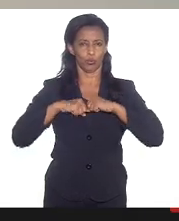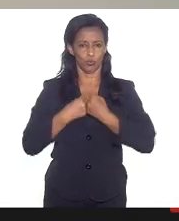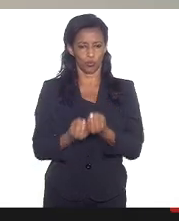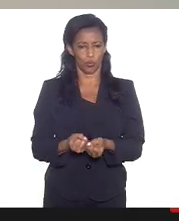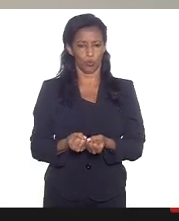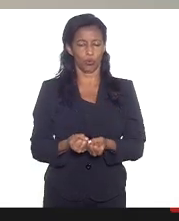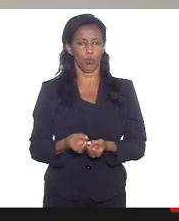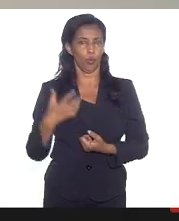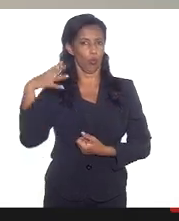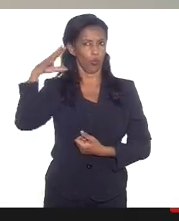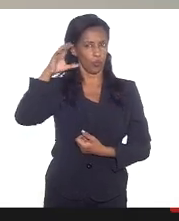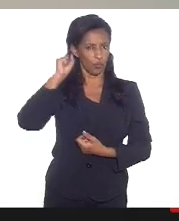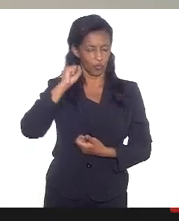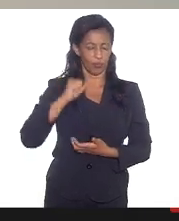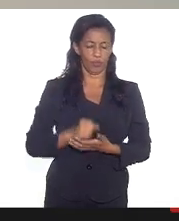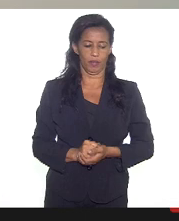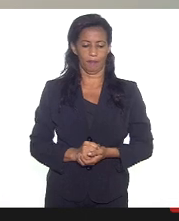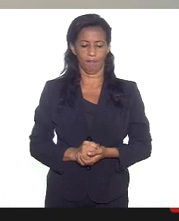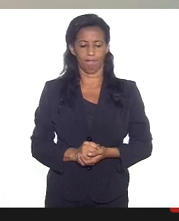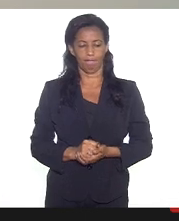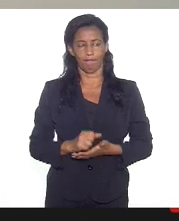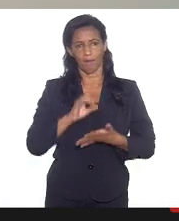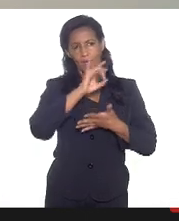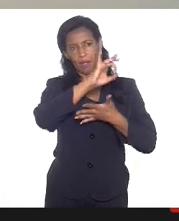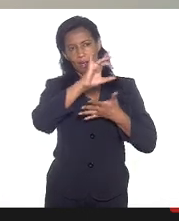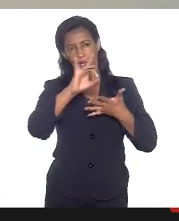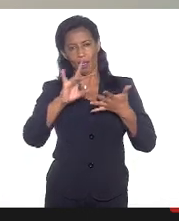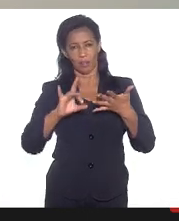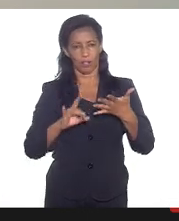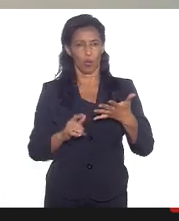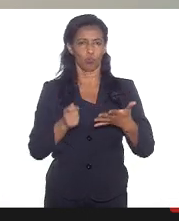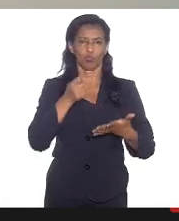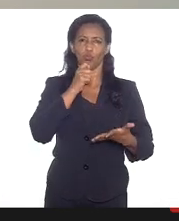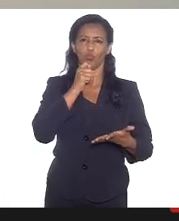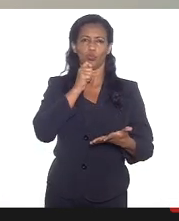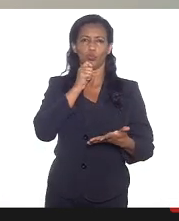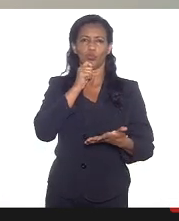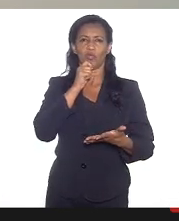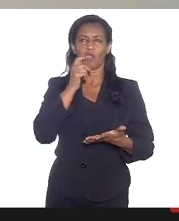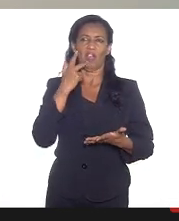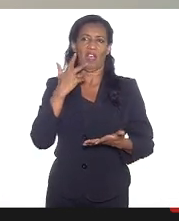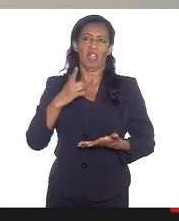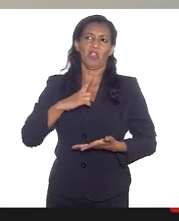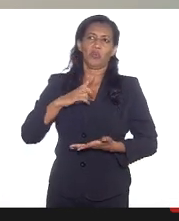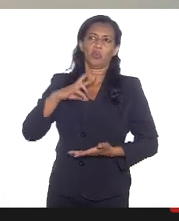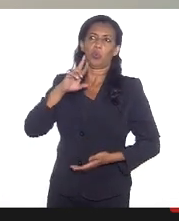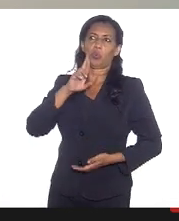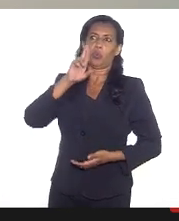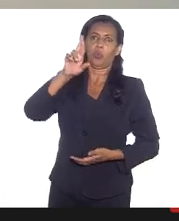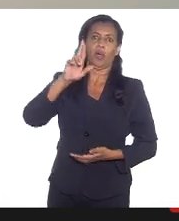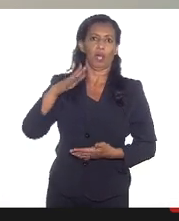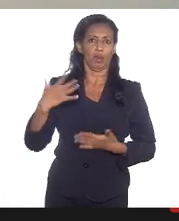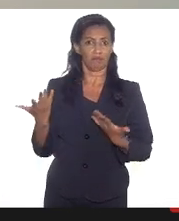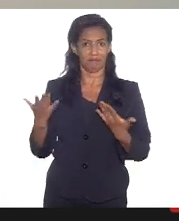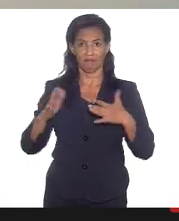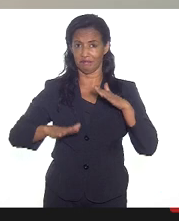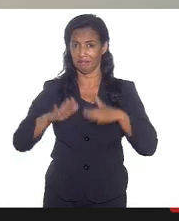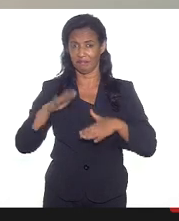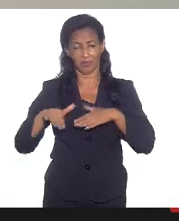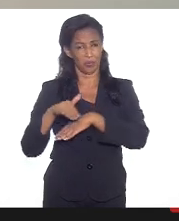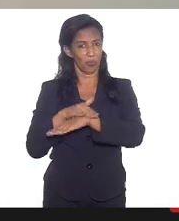para ouvir, né, assim, os auditores. Ninguém tem a pretensão de achar que tem a solução. Na verdade, quanto mais agentes